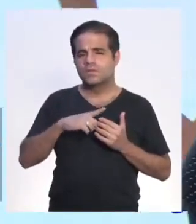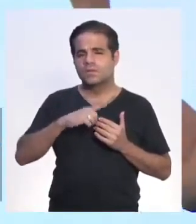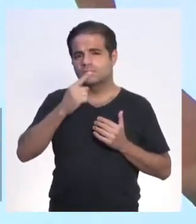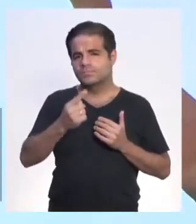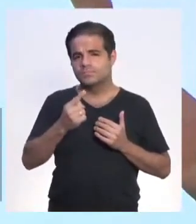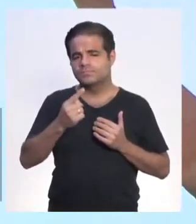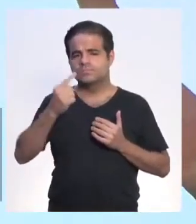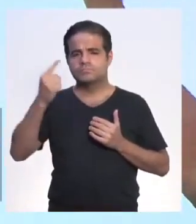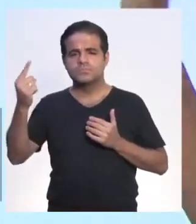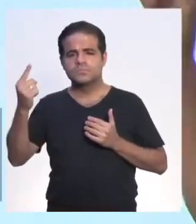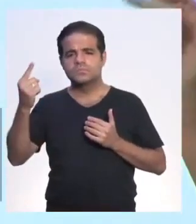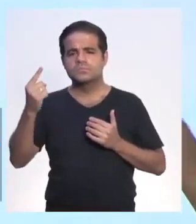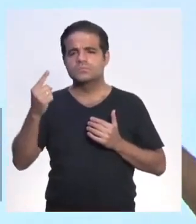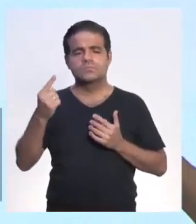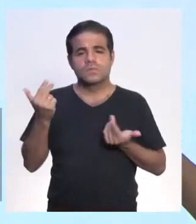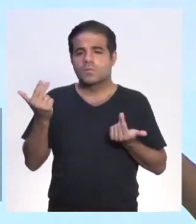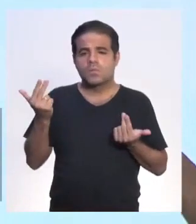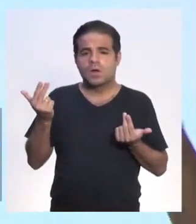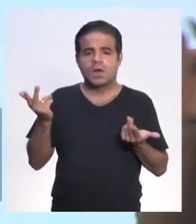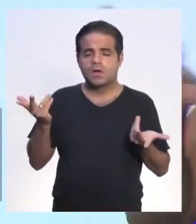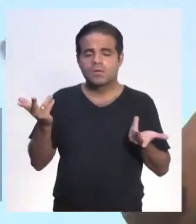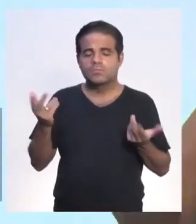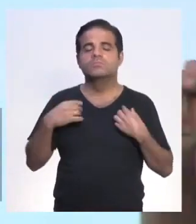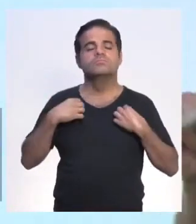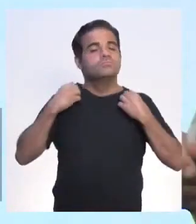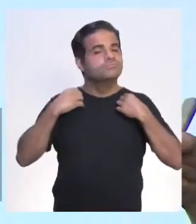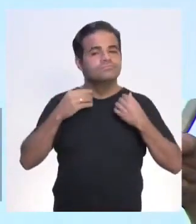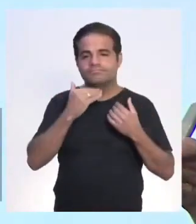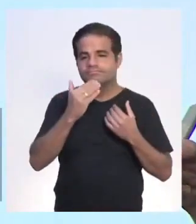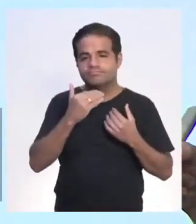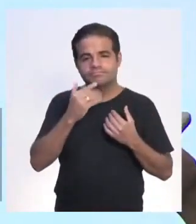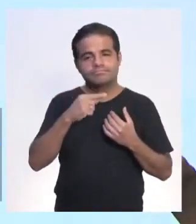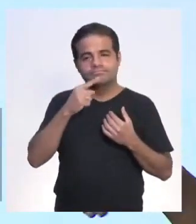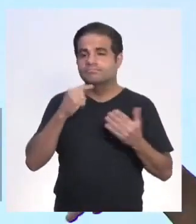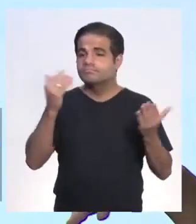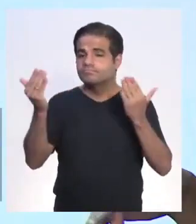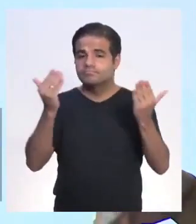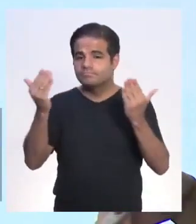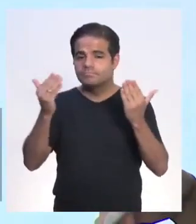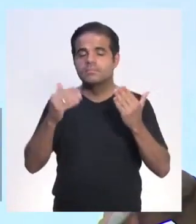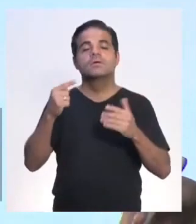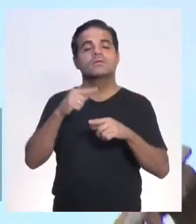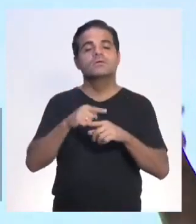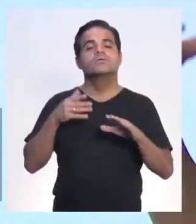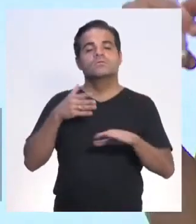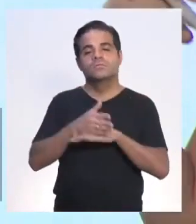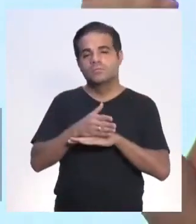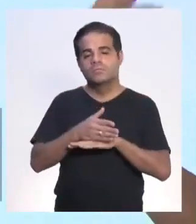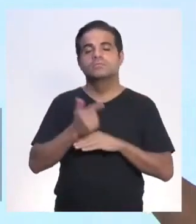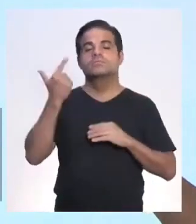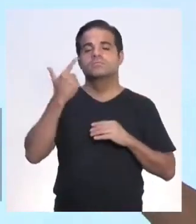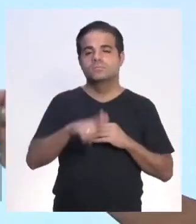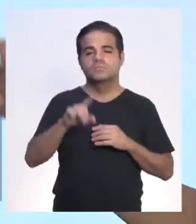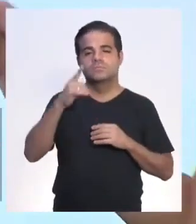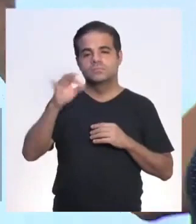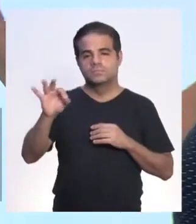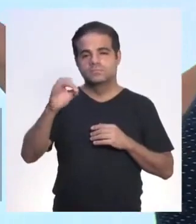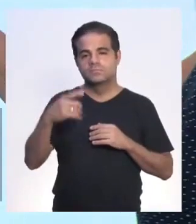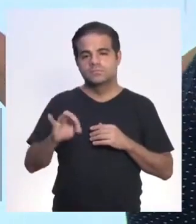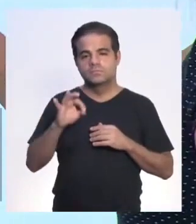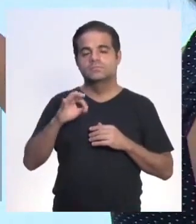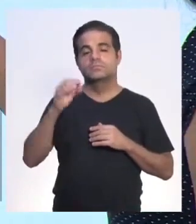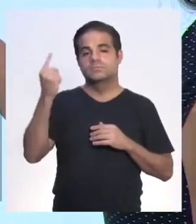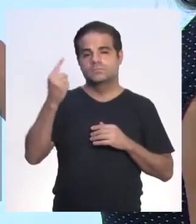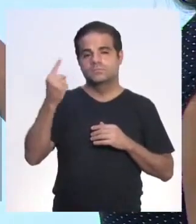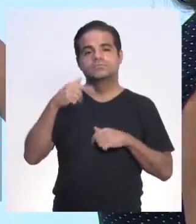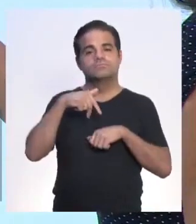1 e 1. São iguais, então não dá para comparar. Então, eu vou passar para os décimos, que é a